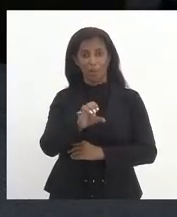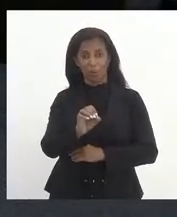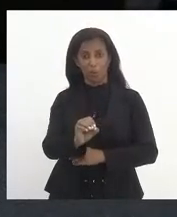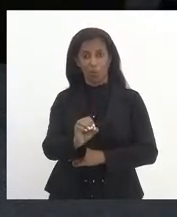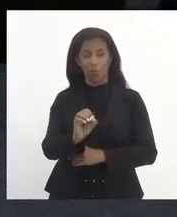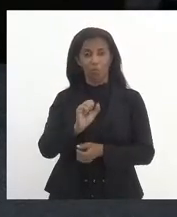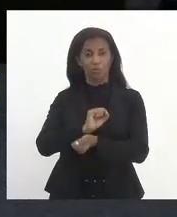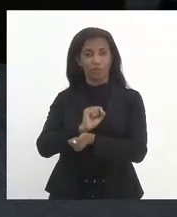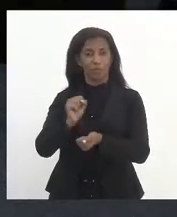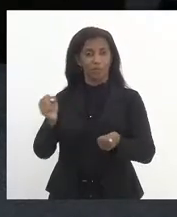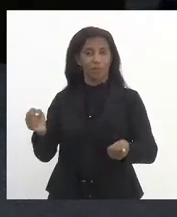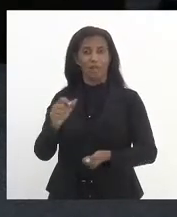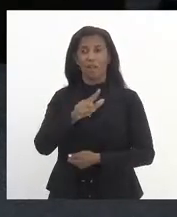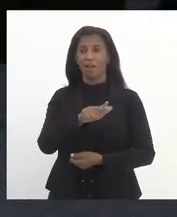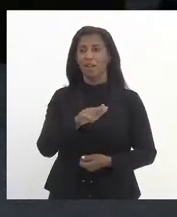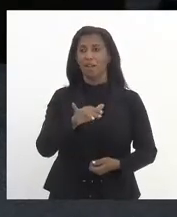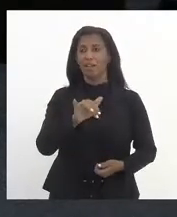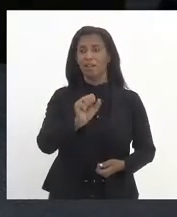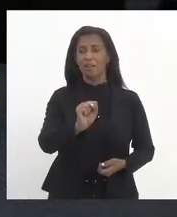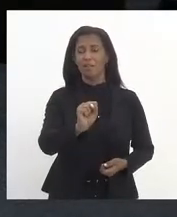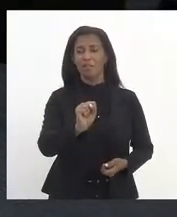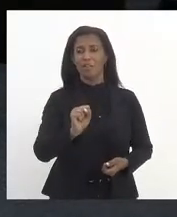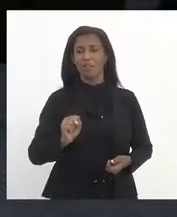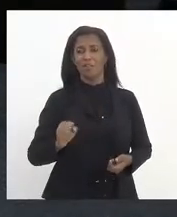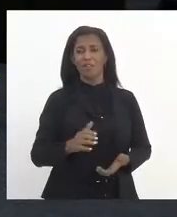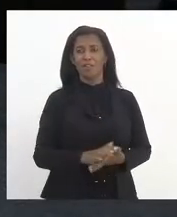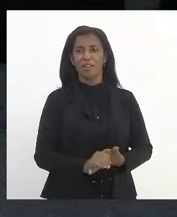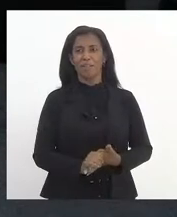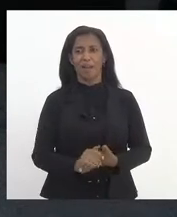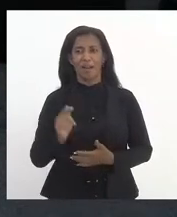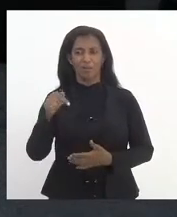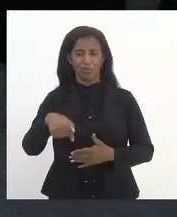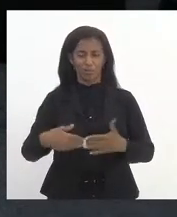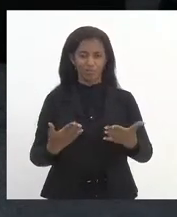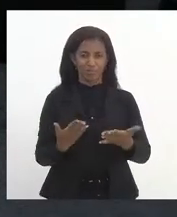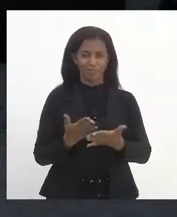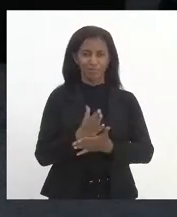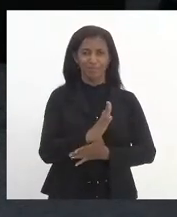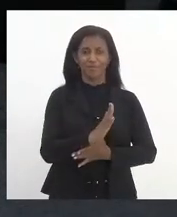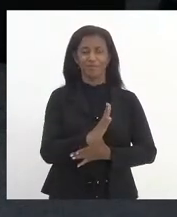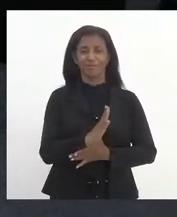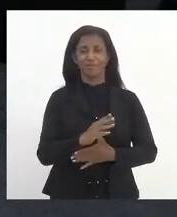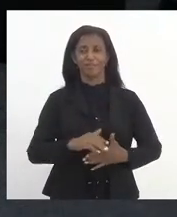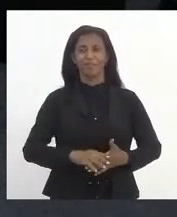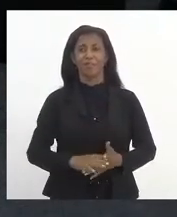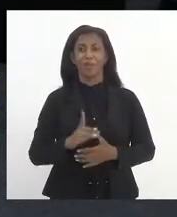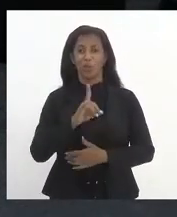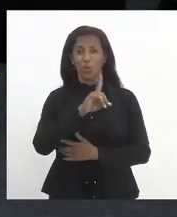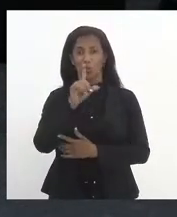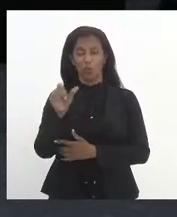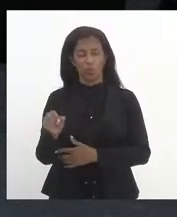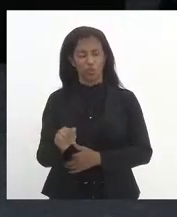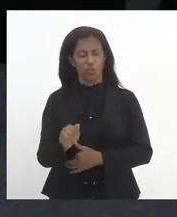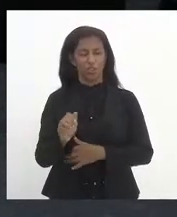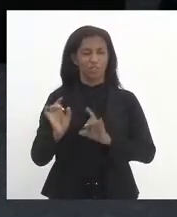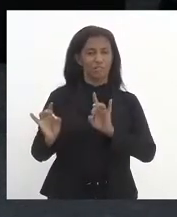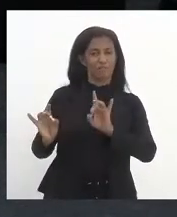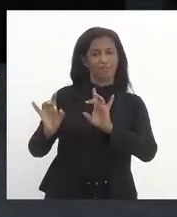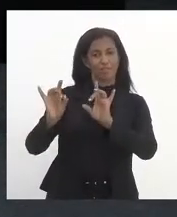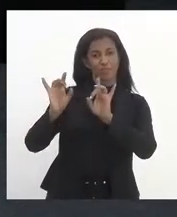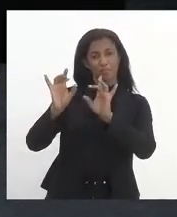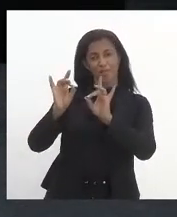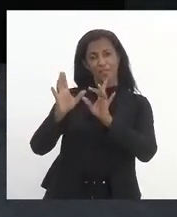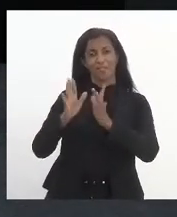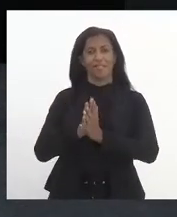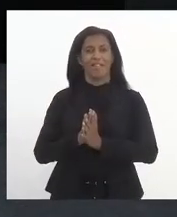do Brasil, Luiz Gama. Essa casa aqui aprovou o dia ser